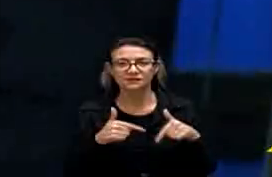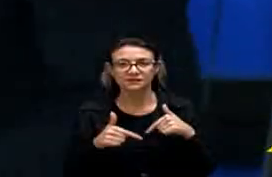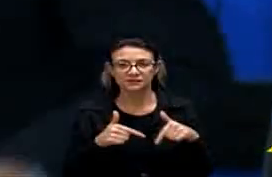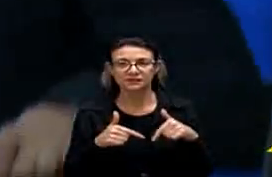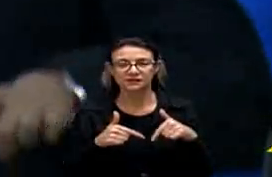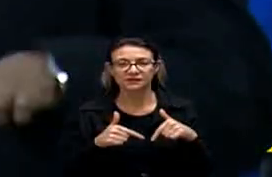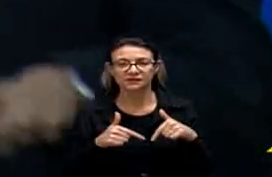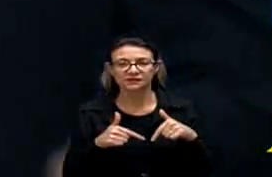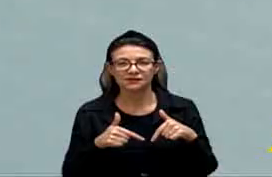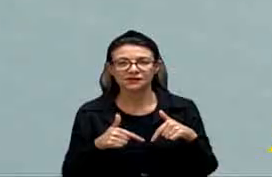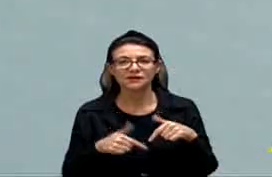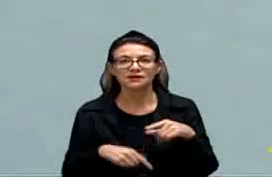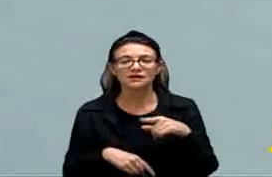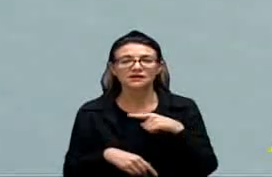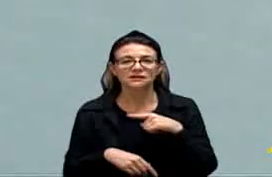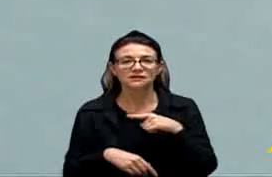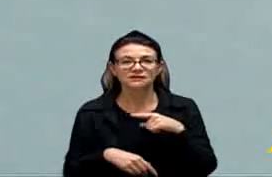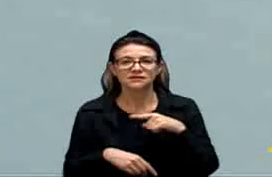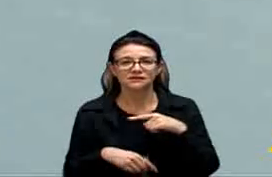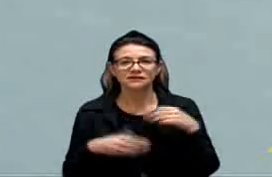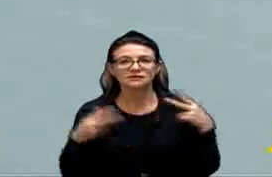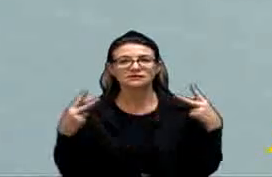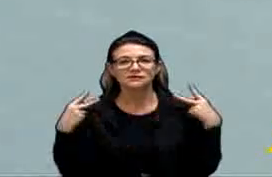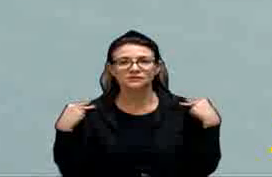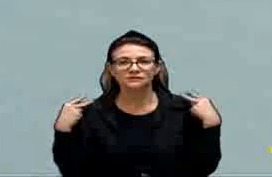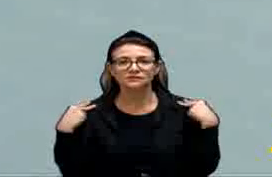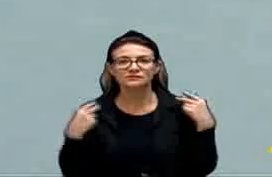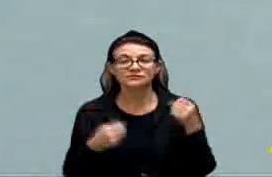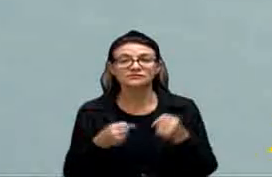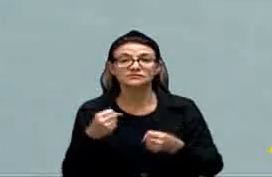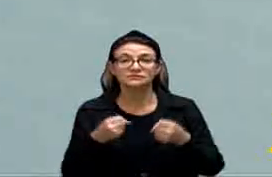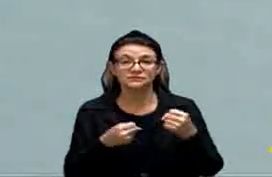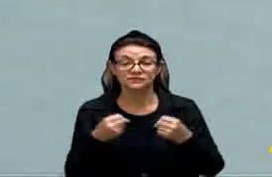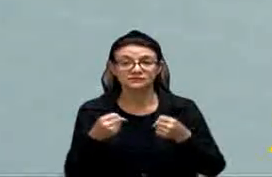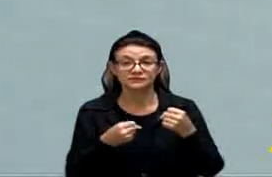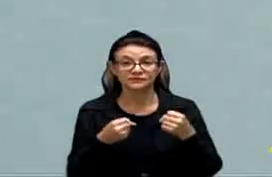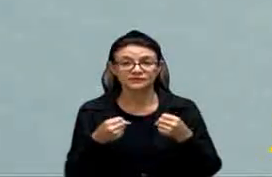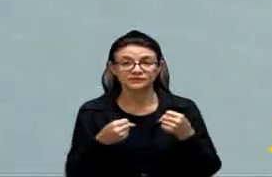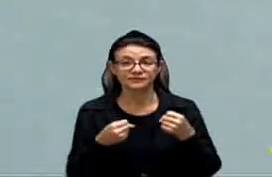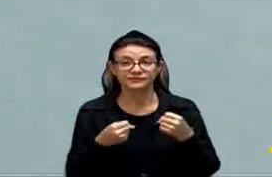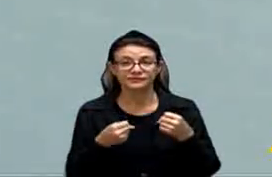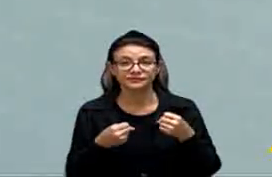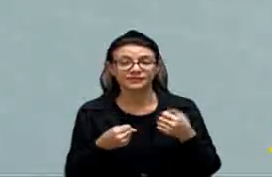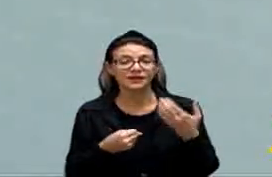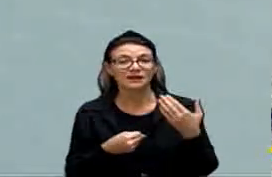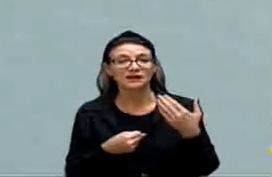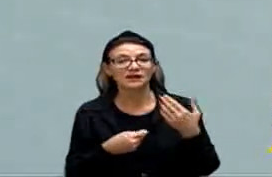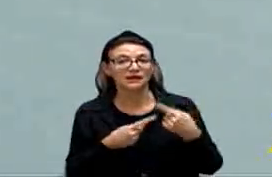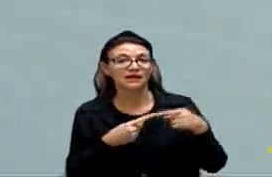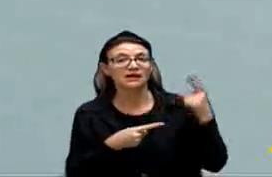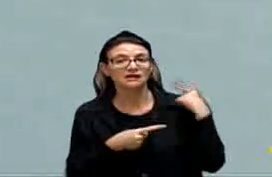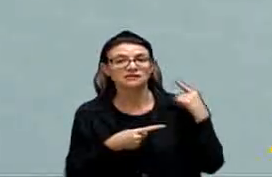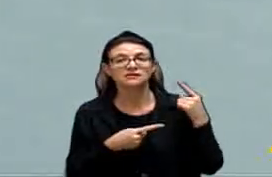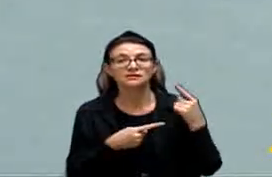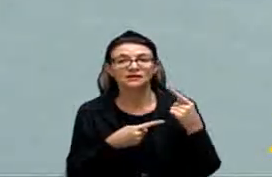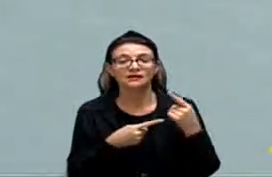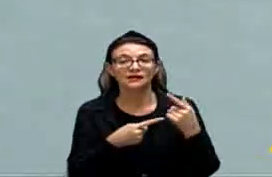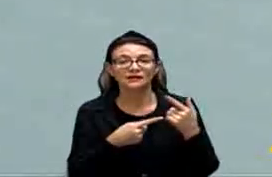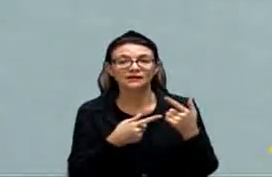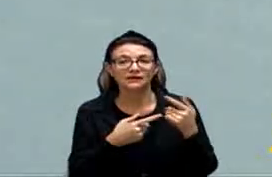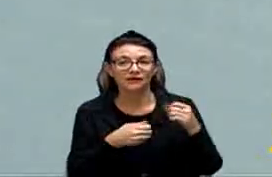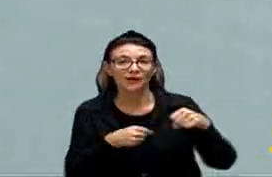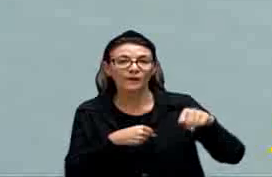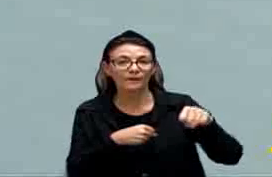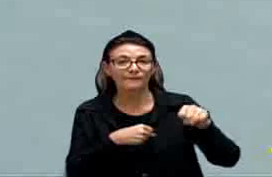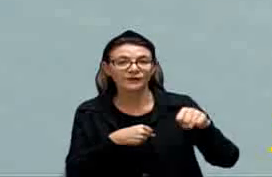cedo Vereador eu tinha motoristas de de de carro e um deles falou ele era motoboy antes e ele usava esse termo não